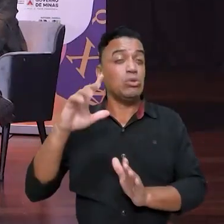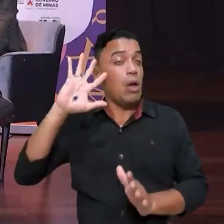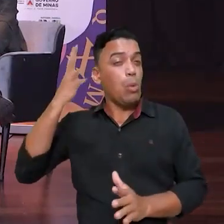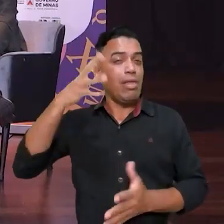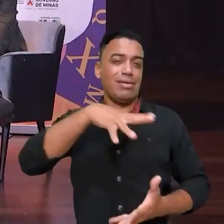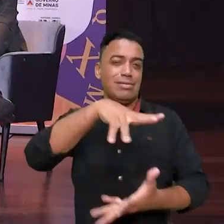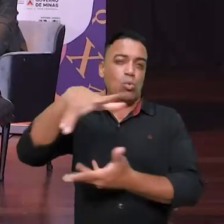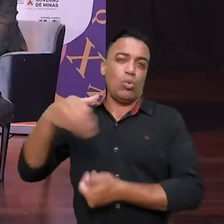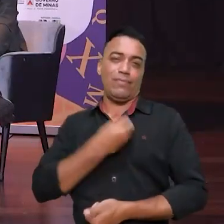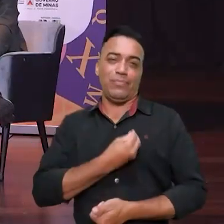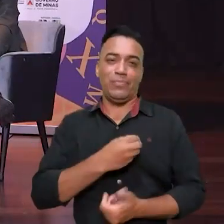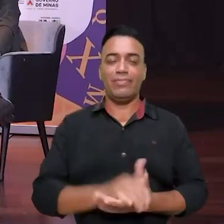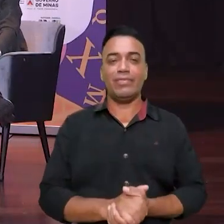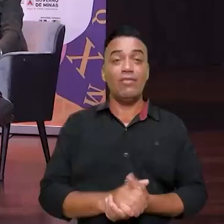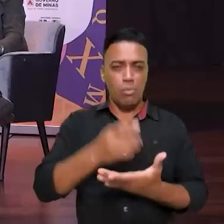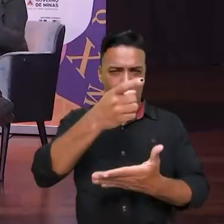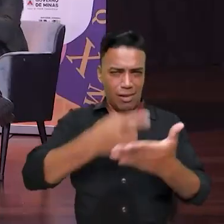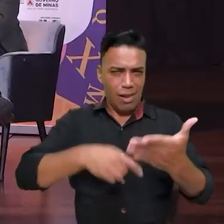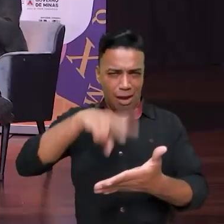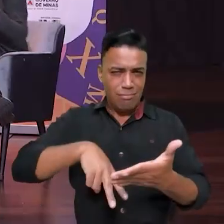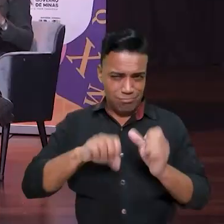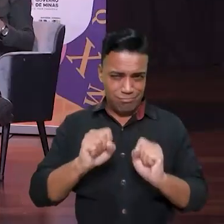realidade. Vamos ler um trecho?